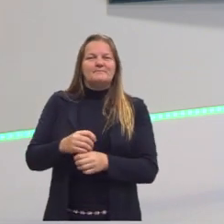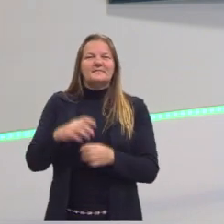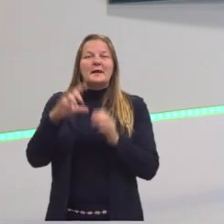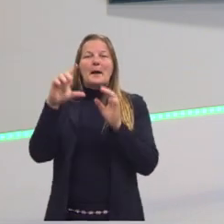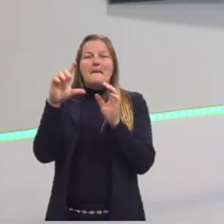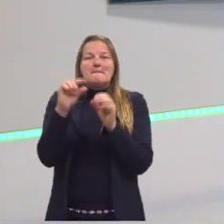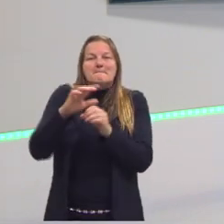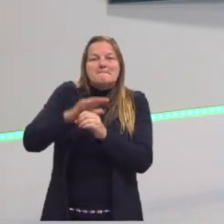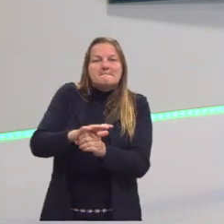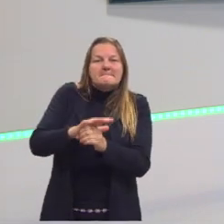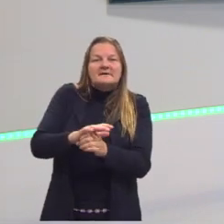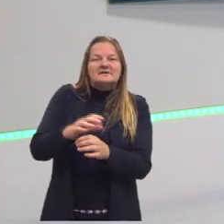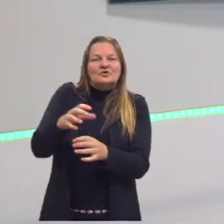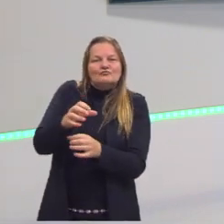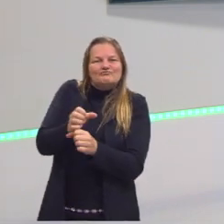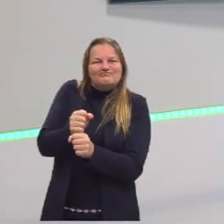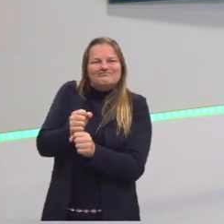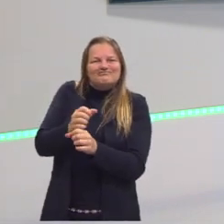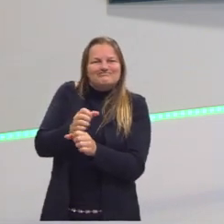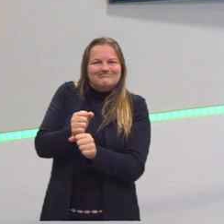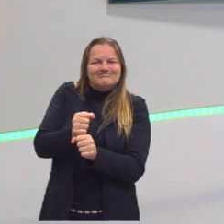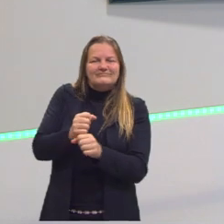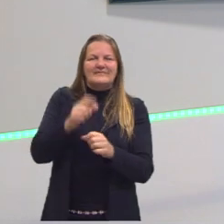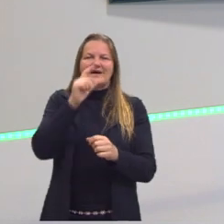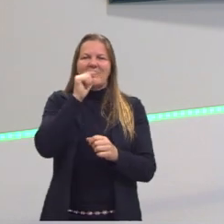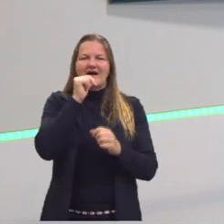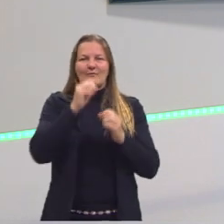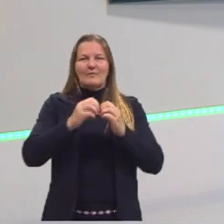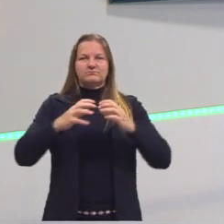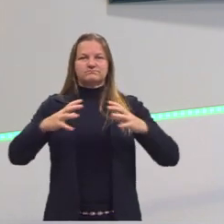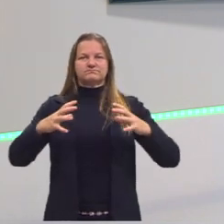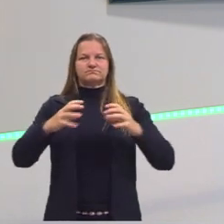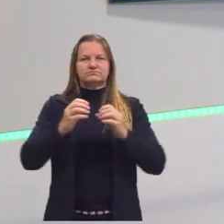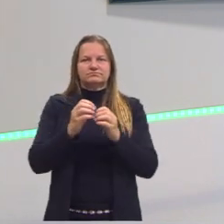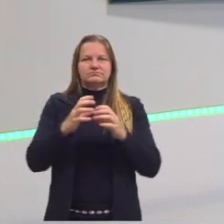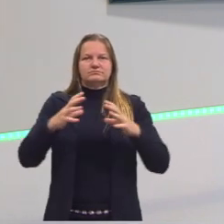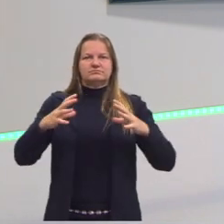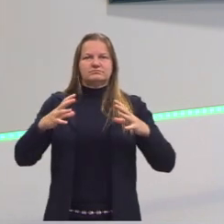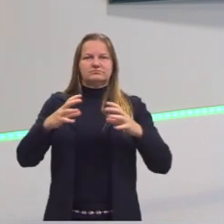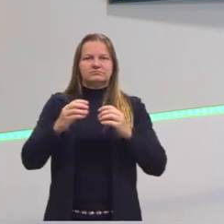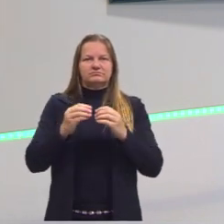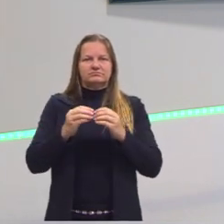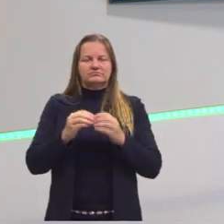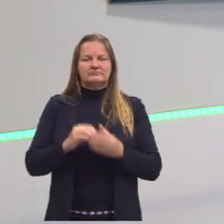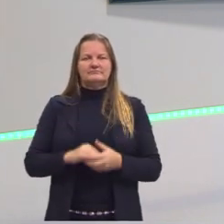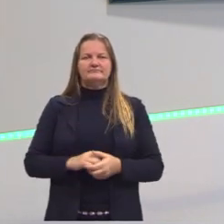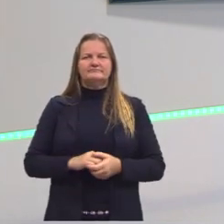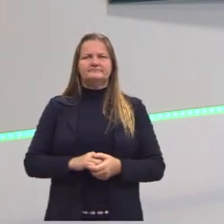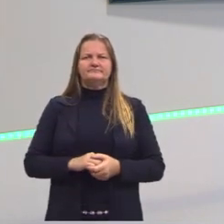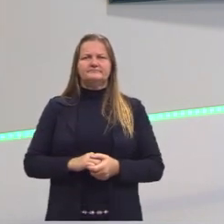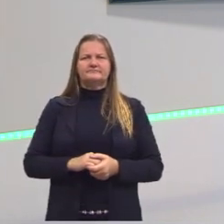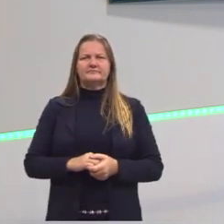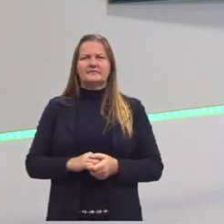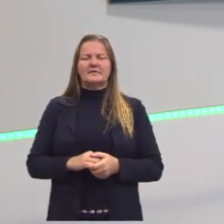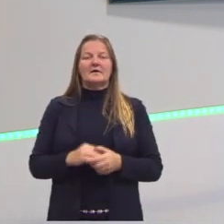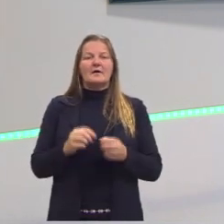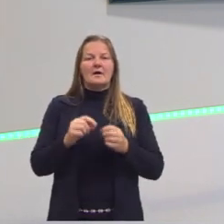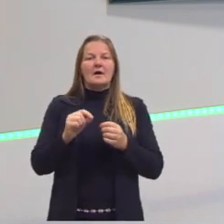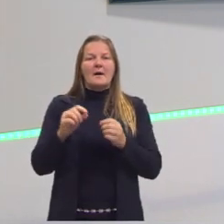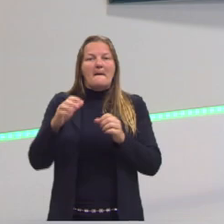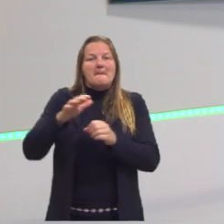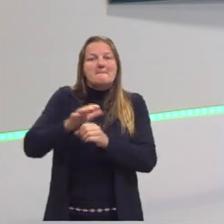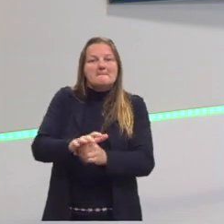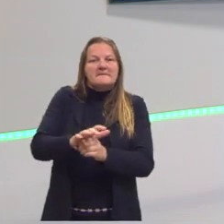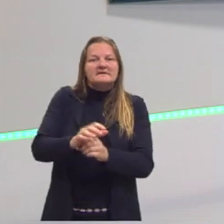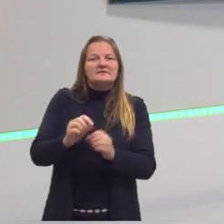menos espaço né pra essa água é se espalhar então a pressão dentro desse líquido dentro dessa garrafa lá vai aumentar